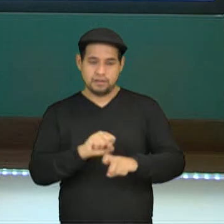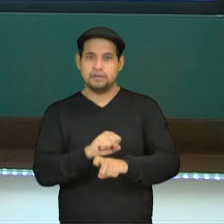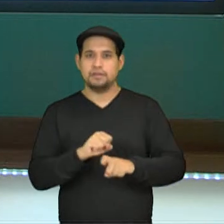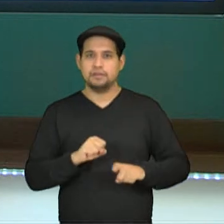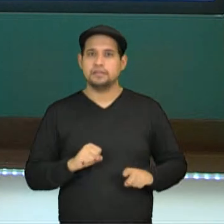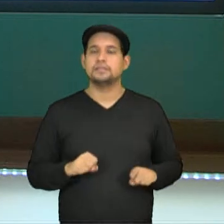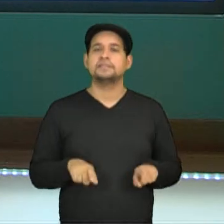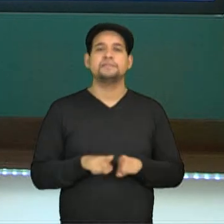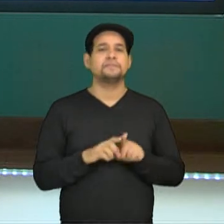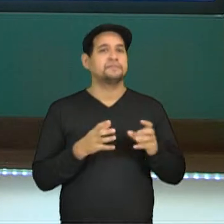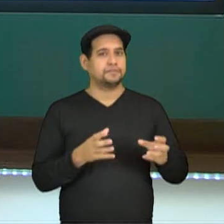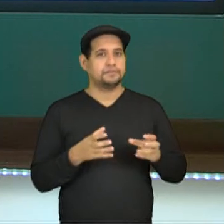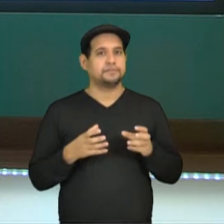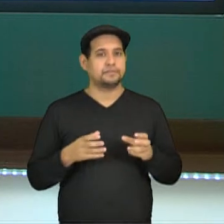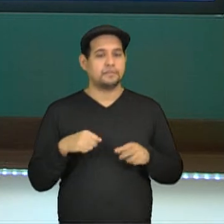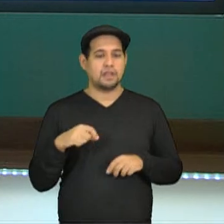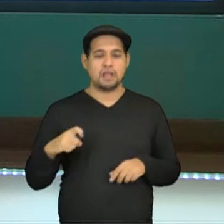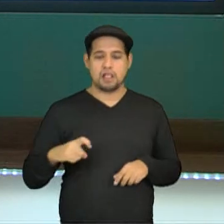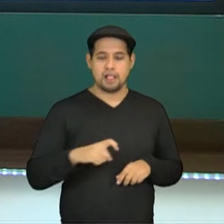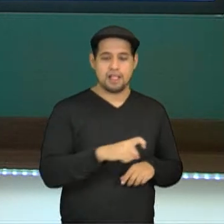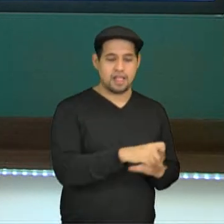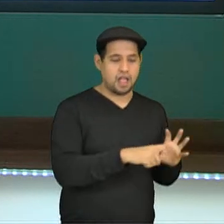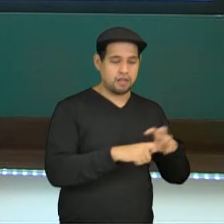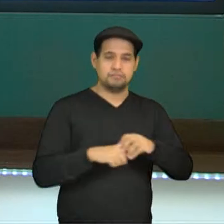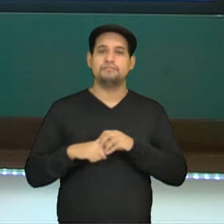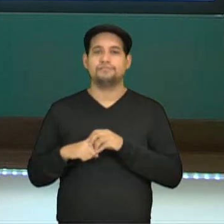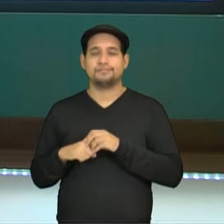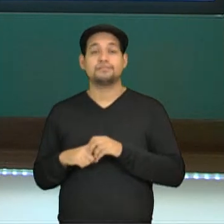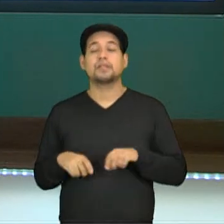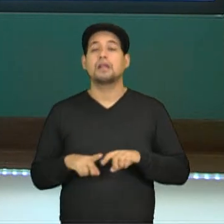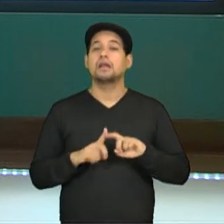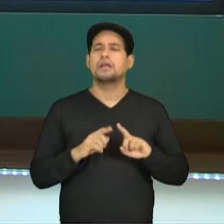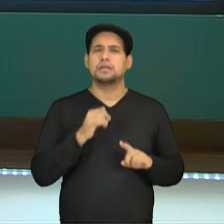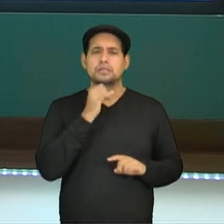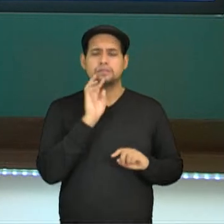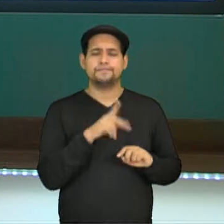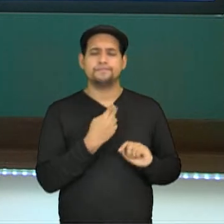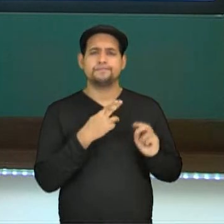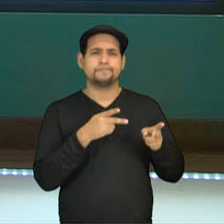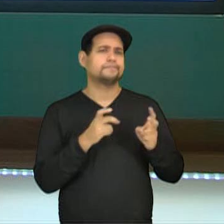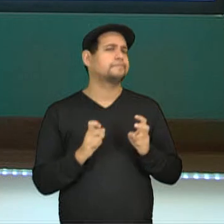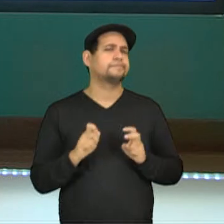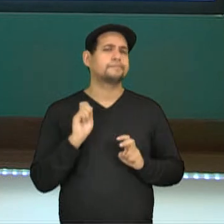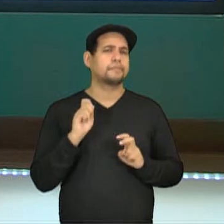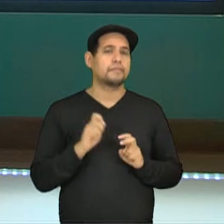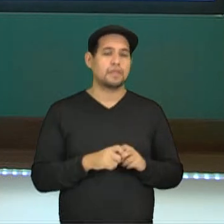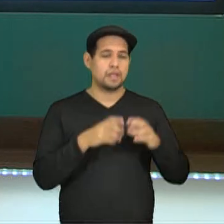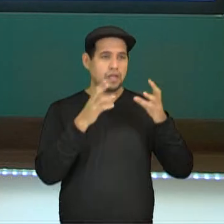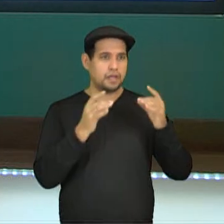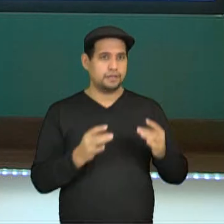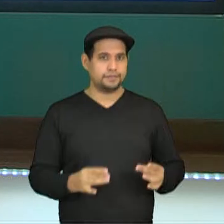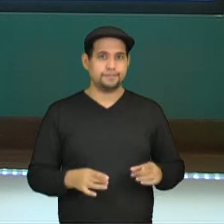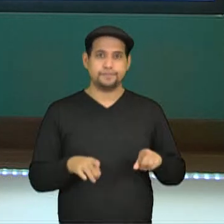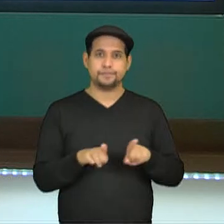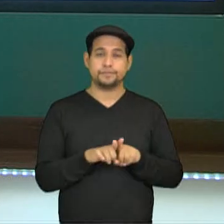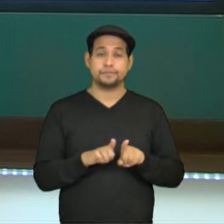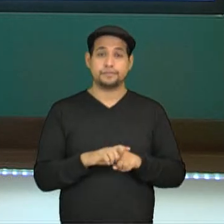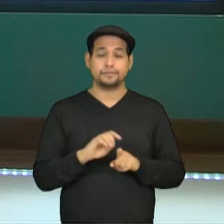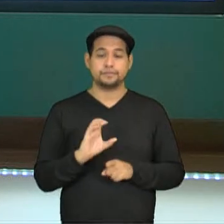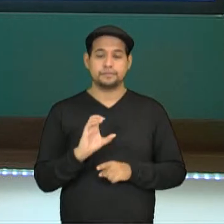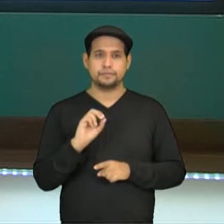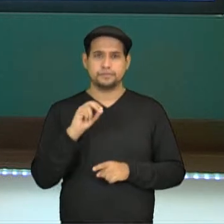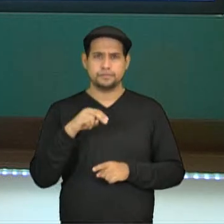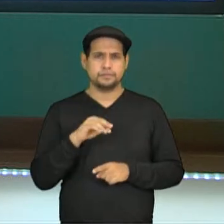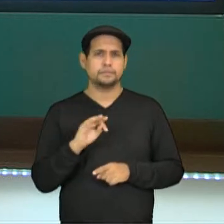né, intencionalmente articulada, certo? Então vejam, a gente está analisando aí os elementos composicionais do conto, né,